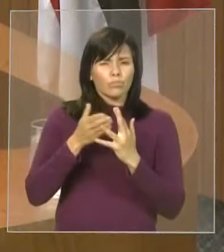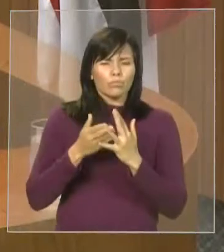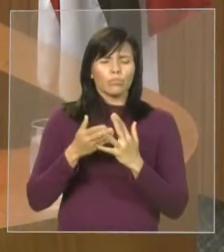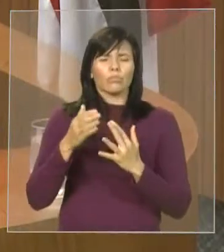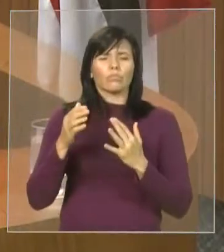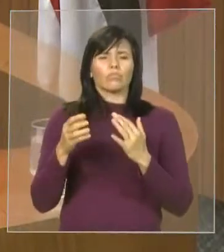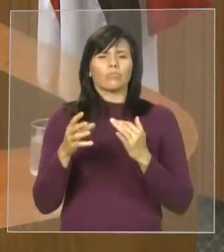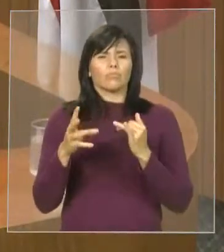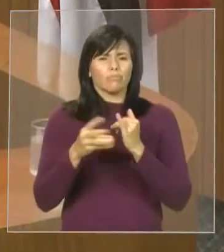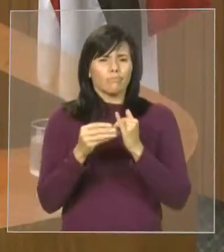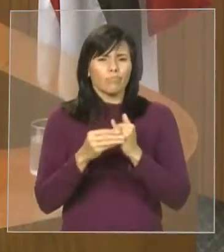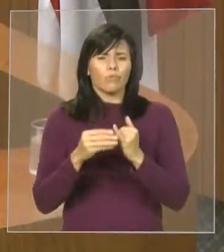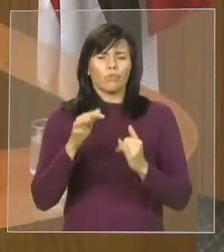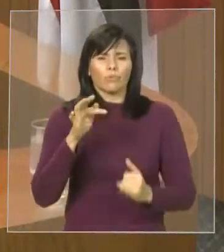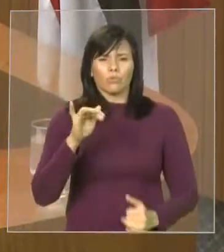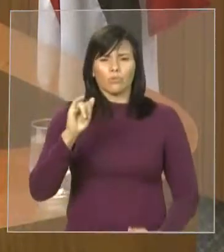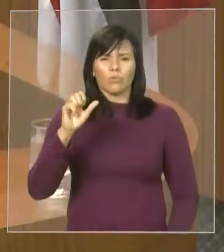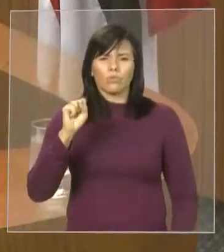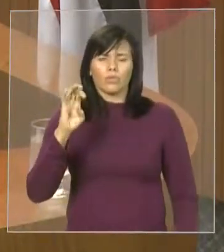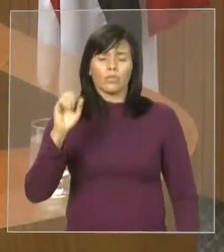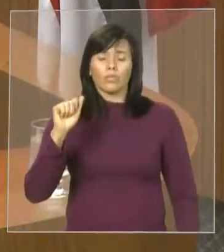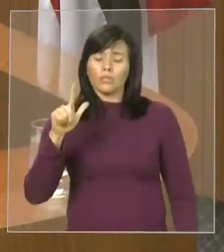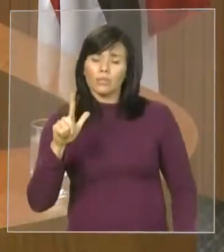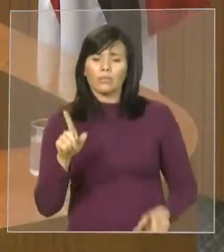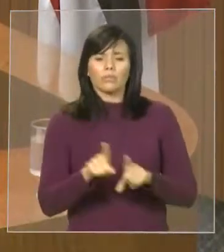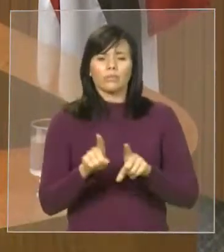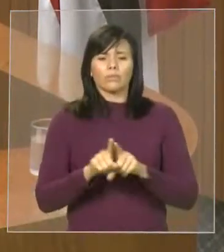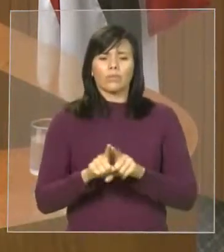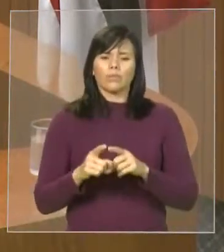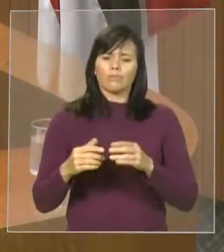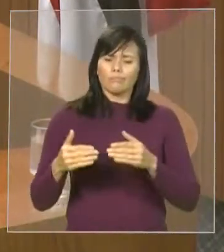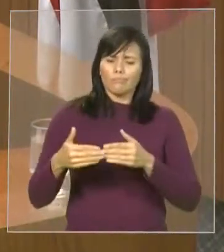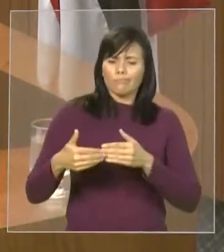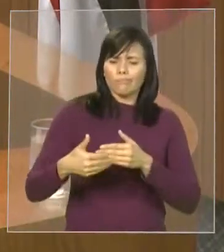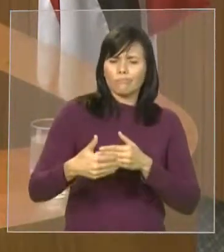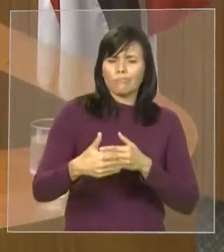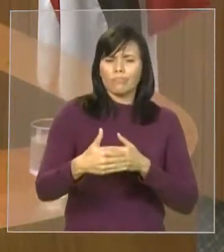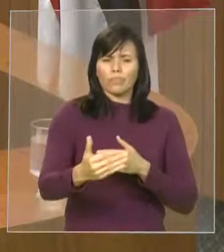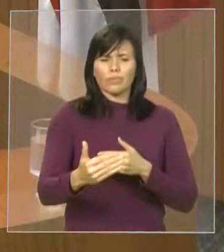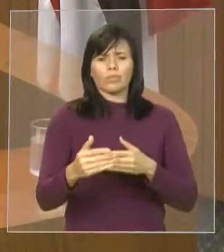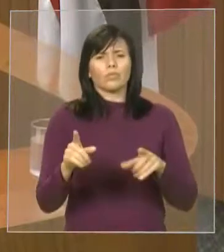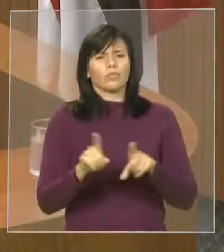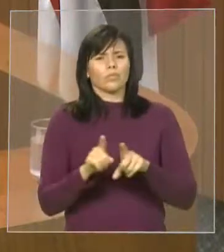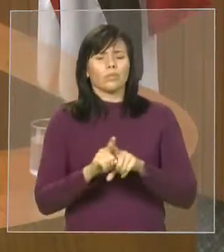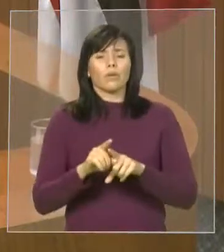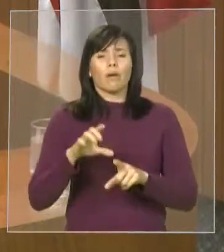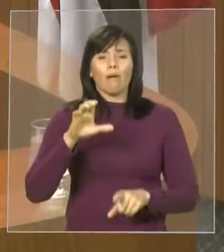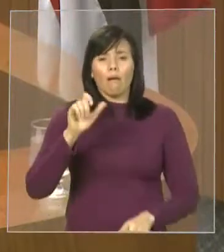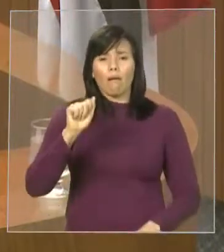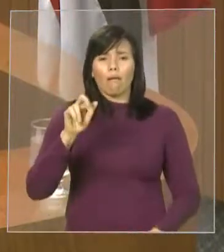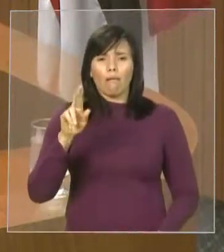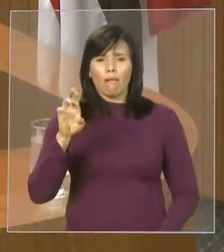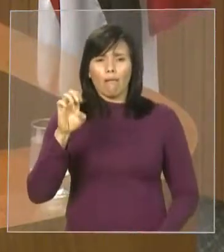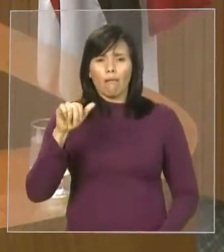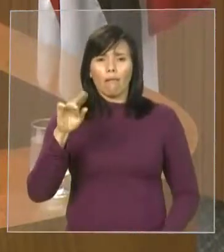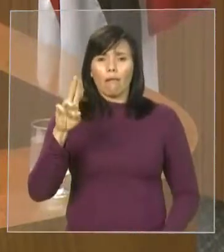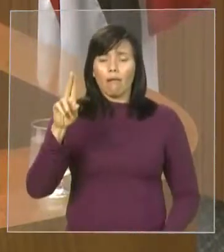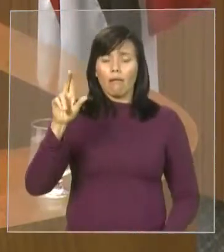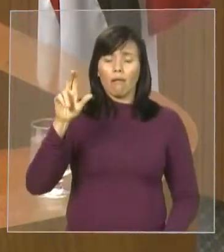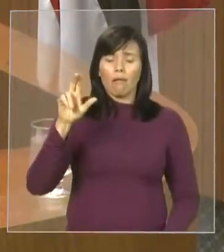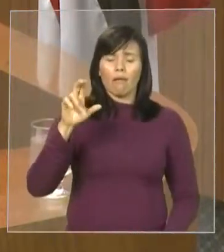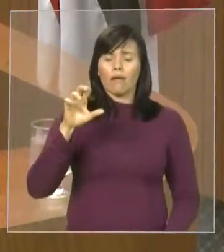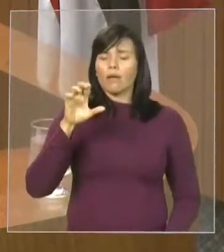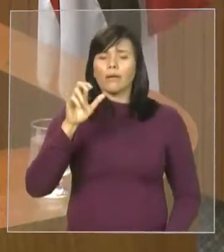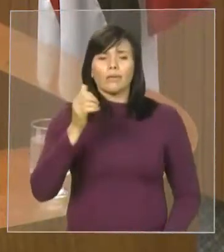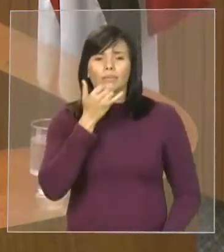os encargos financeiros, o prazo de amortização do empréstimo e o período de carência serão estabelecidos no contrato